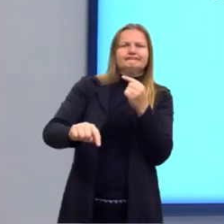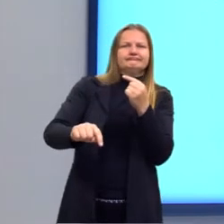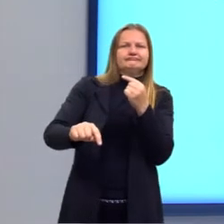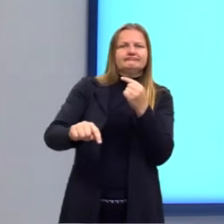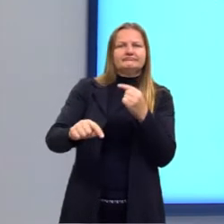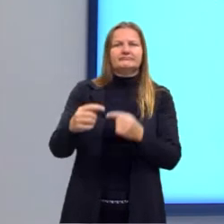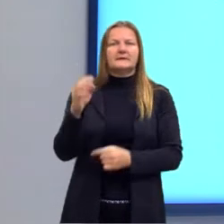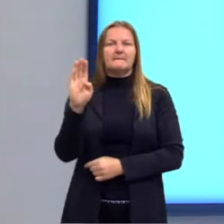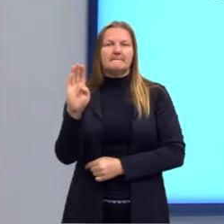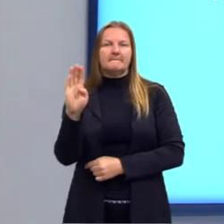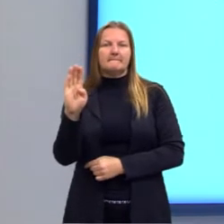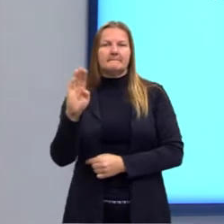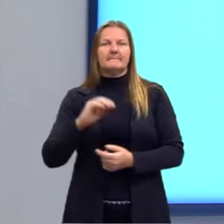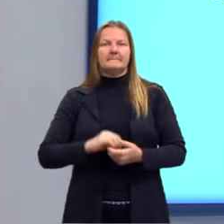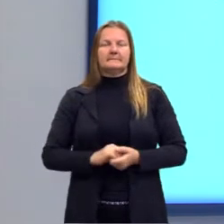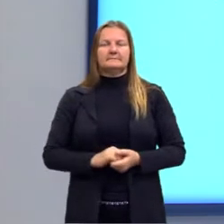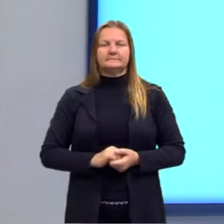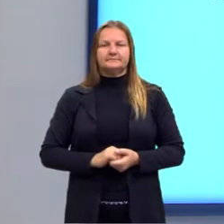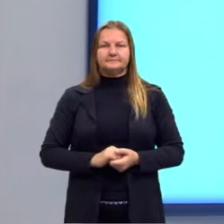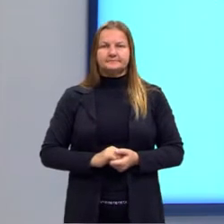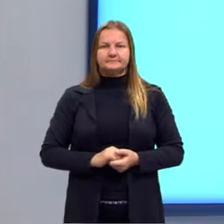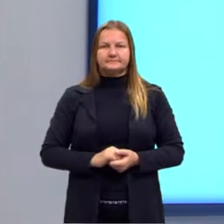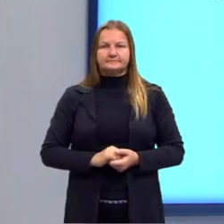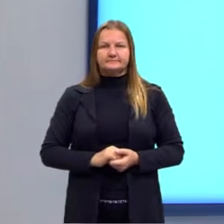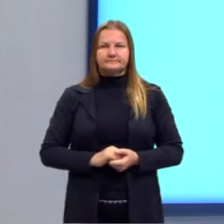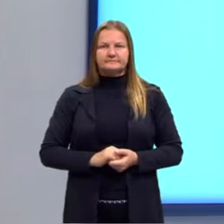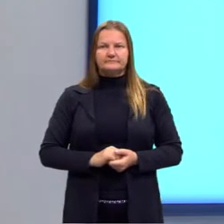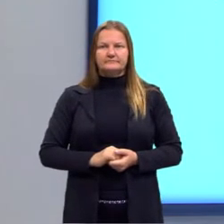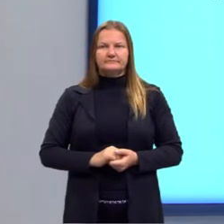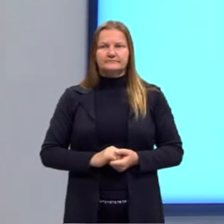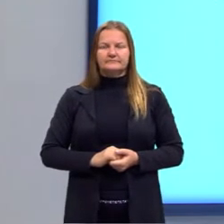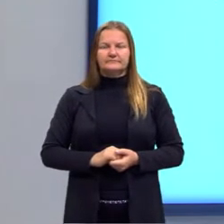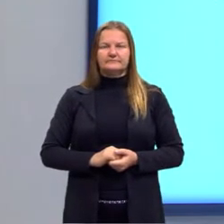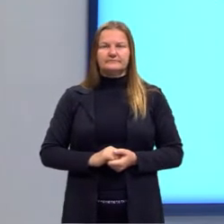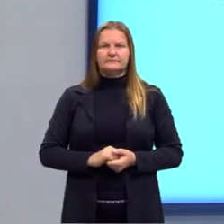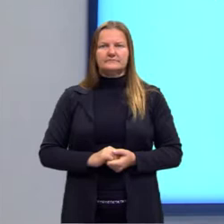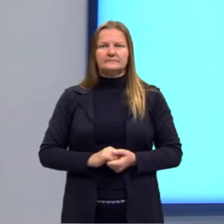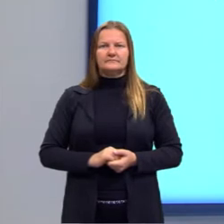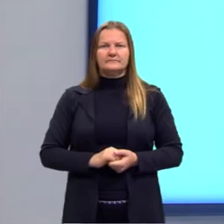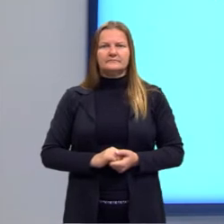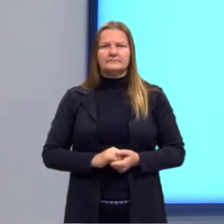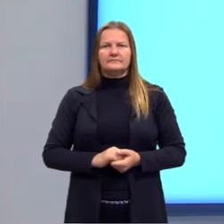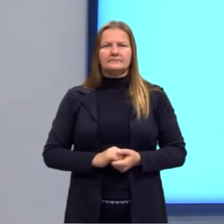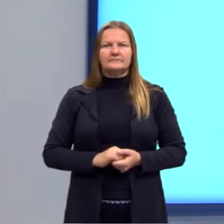conter aglutinogênios B né questão daí de lógica